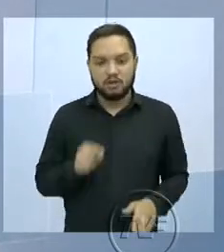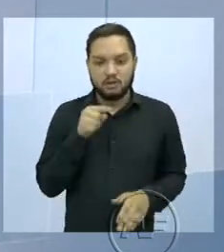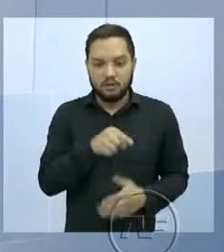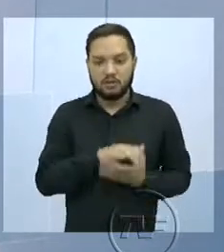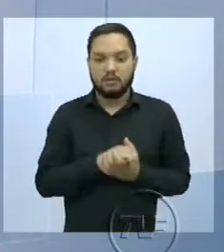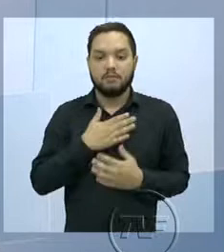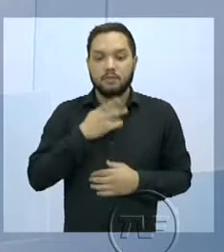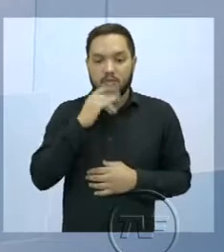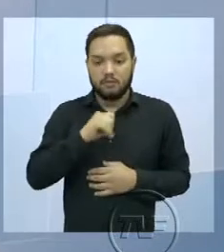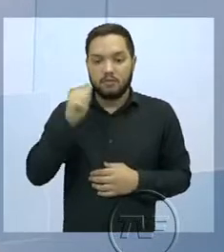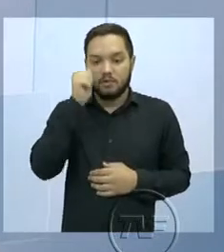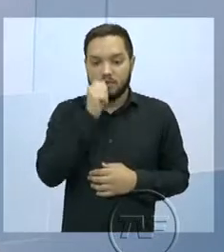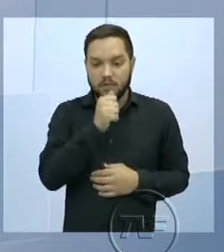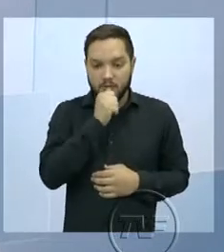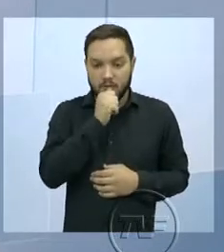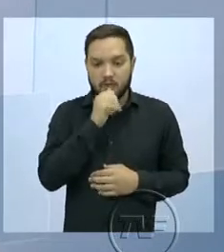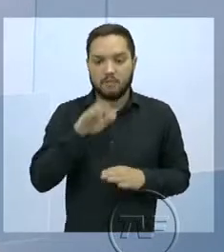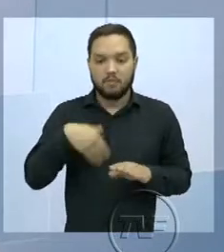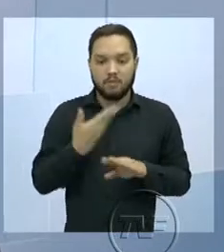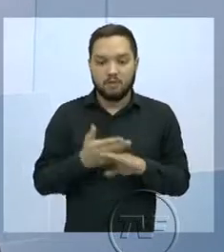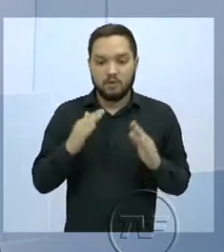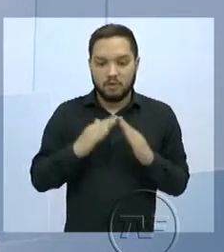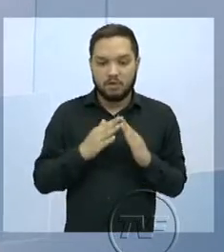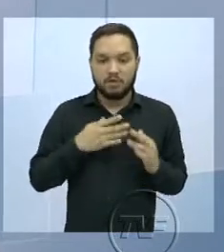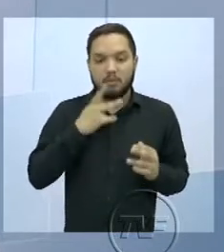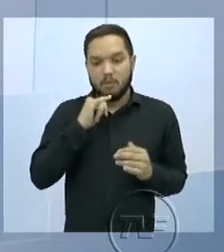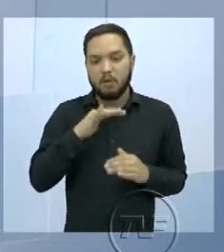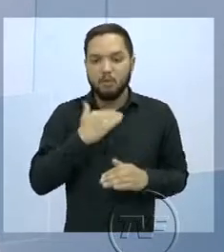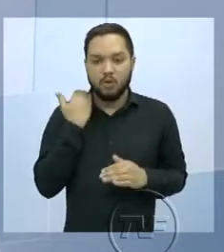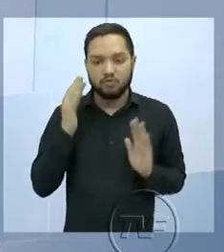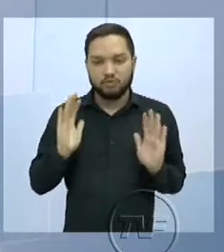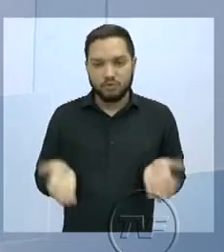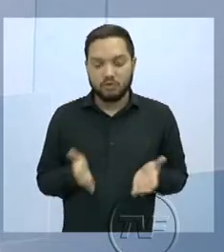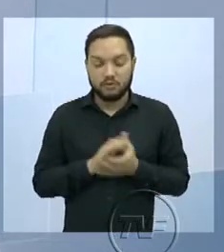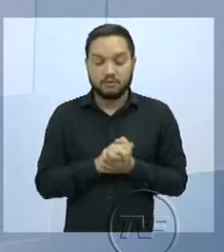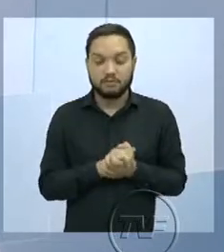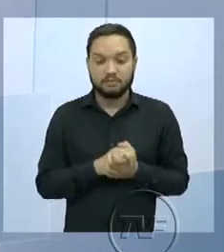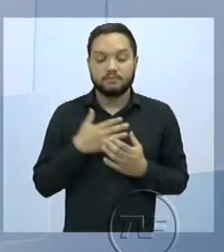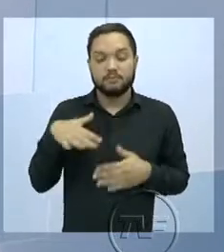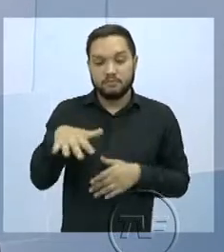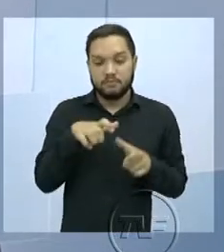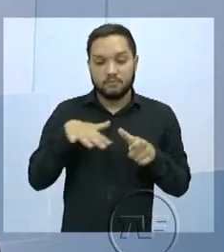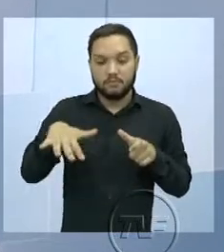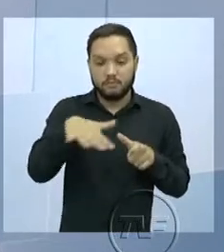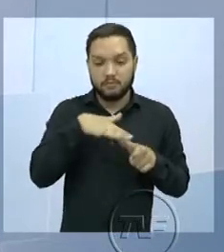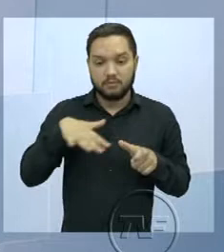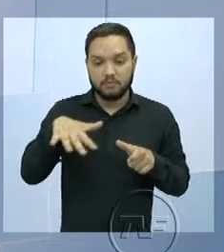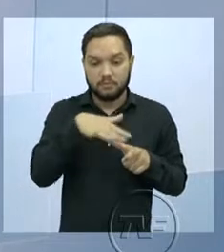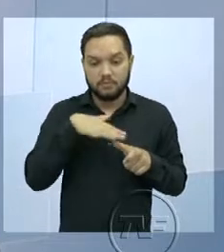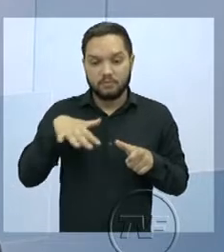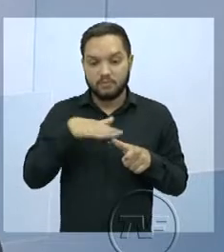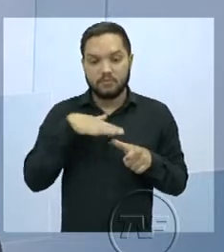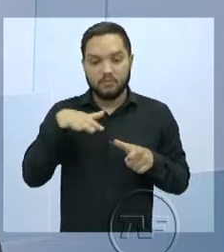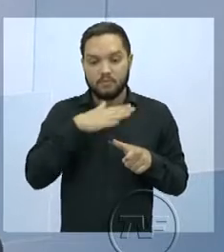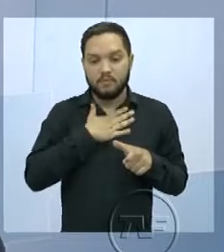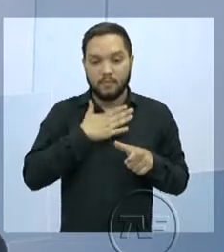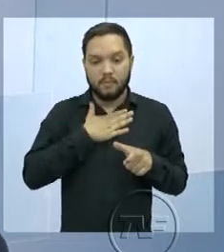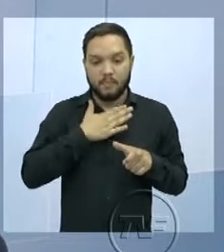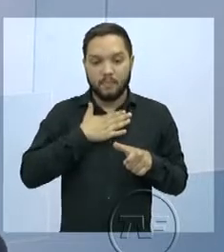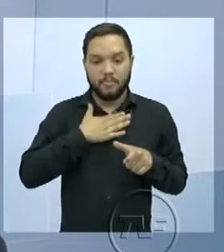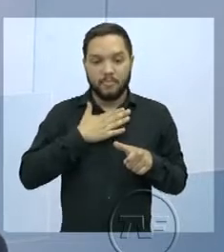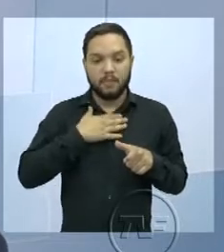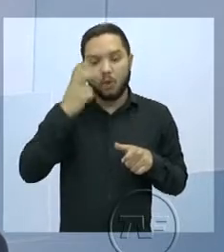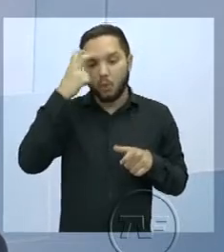meu pai e minha mãe mora até hoje, meu pai não está mais vivo, e é uma região onde realmente eu constituí toda a minha formação, minha